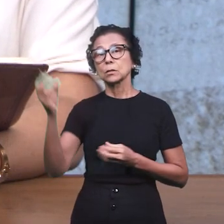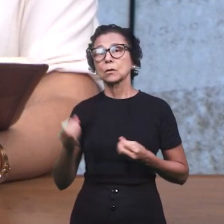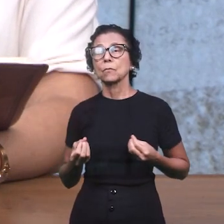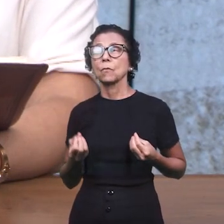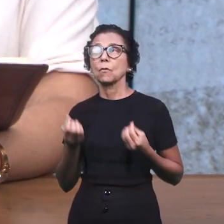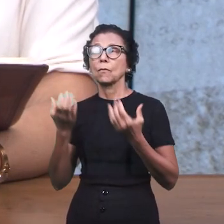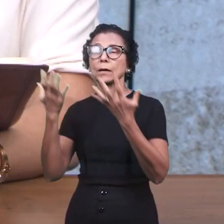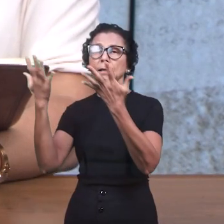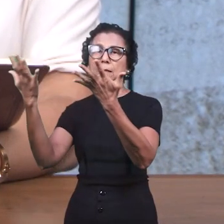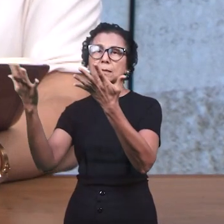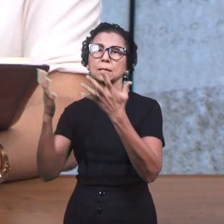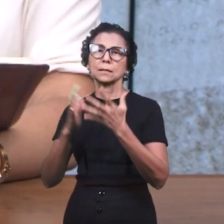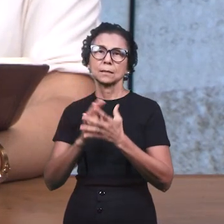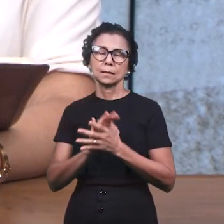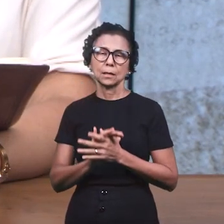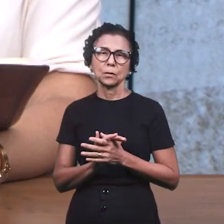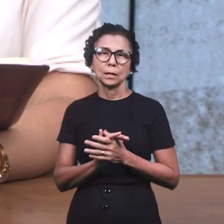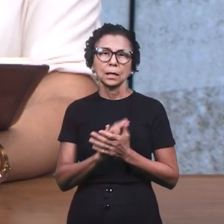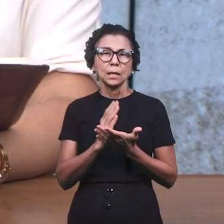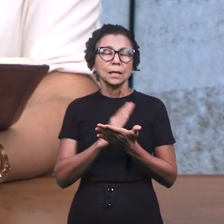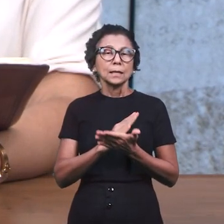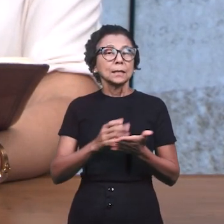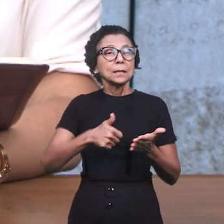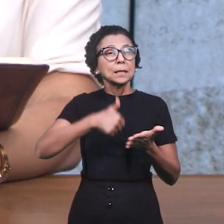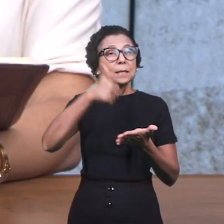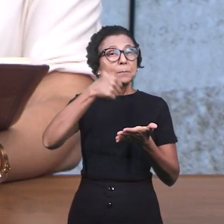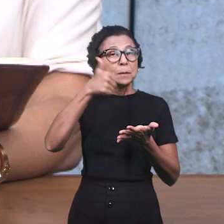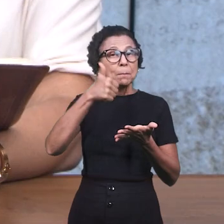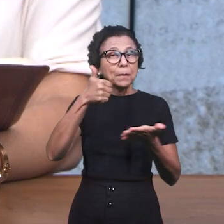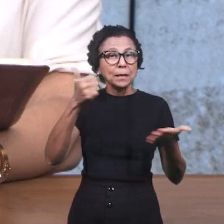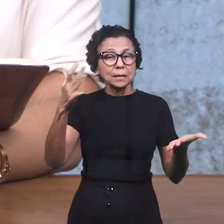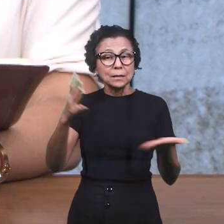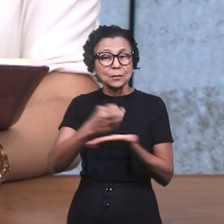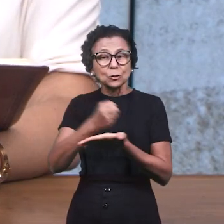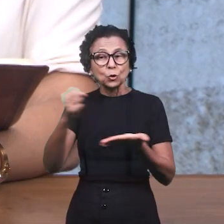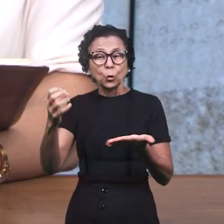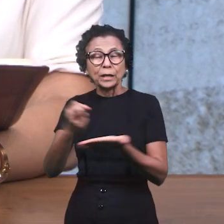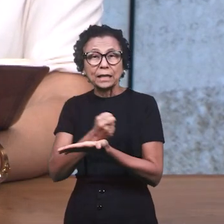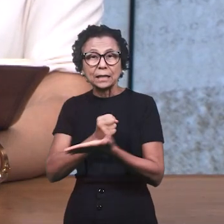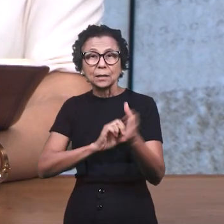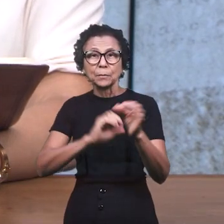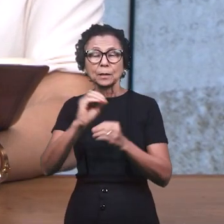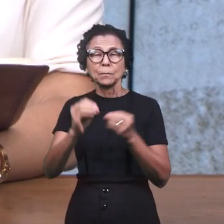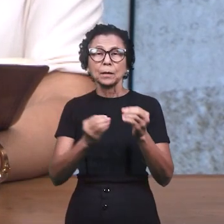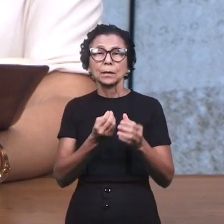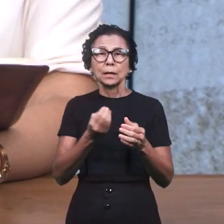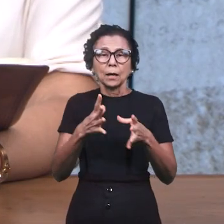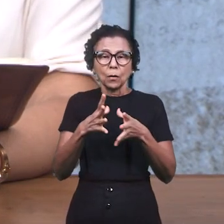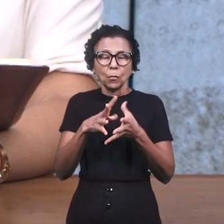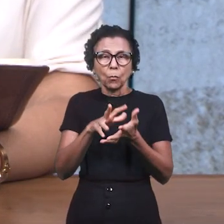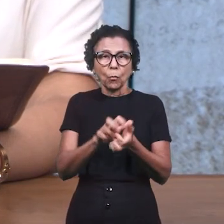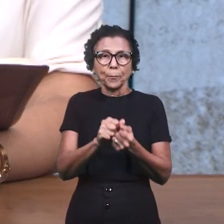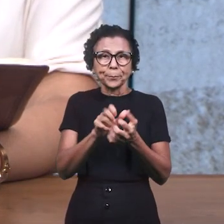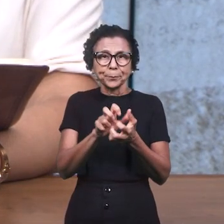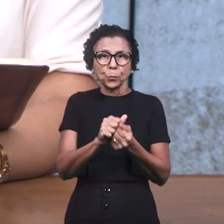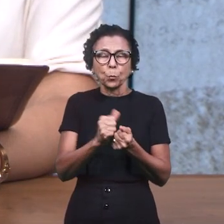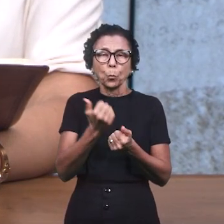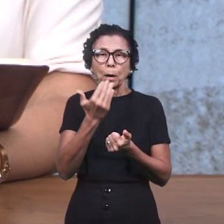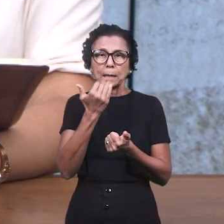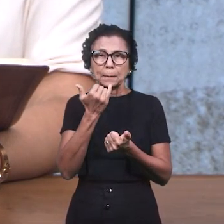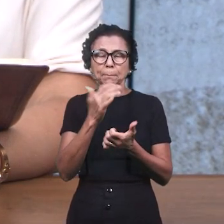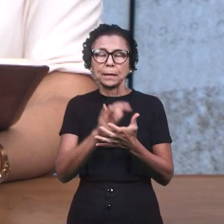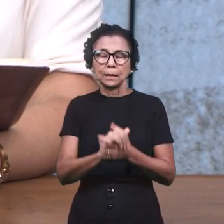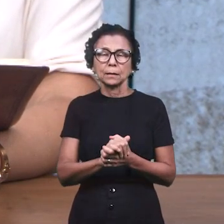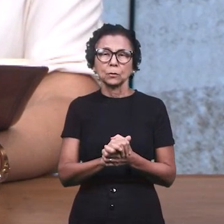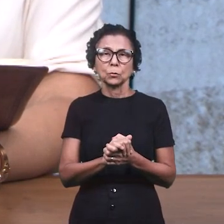alçada. Das primícias da vossa massa ofereis um bolo em oferta alçada. Como a oferta